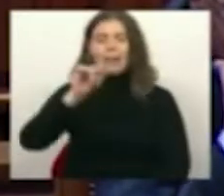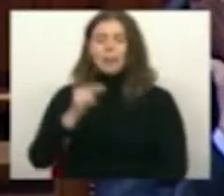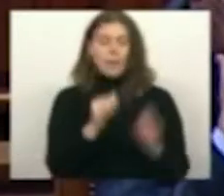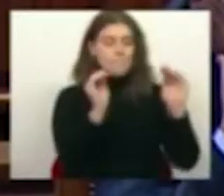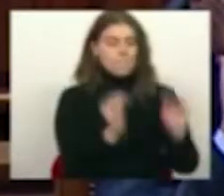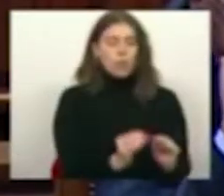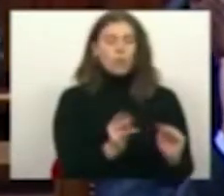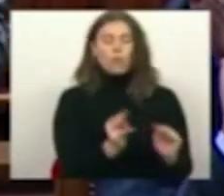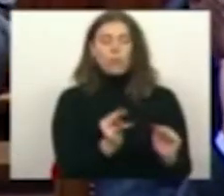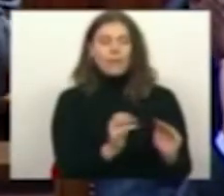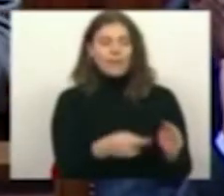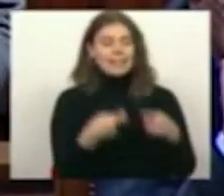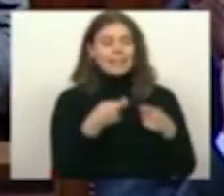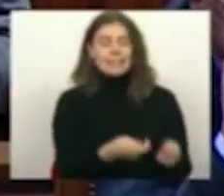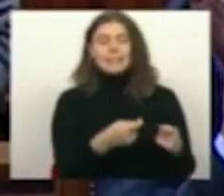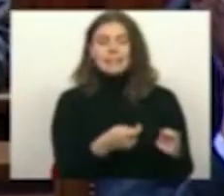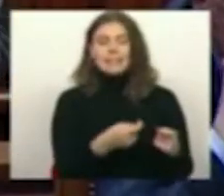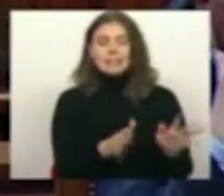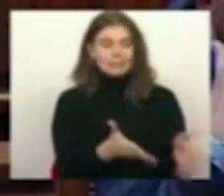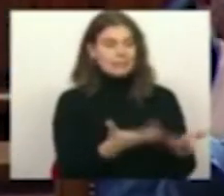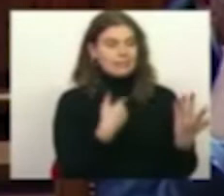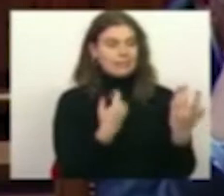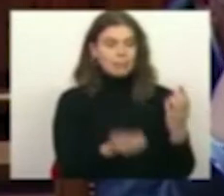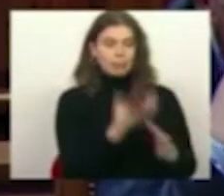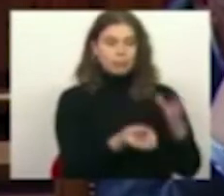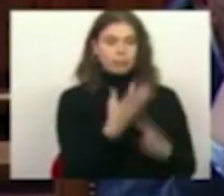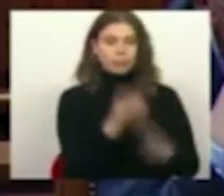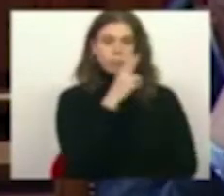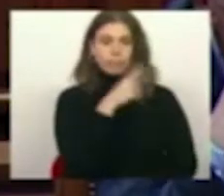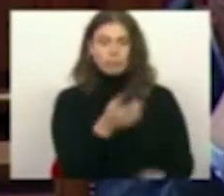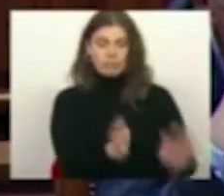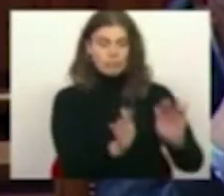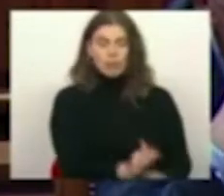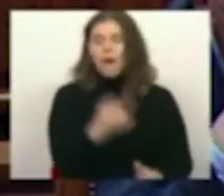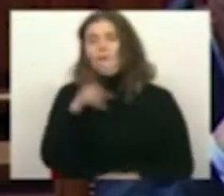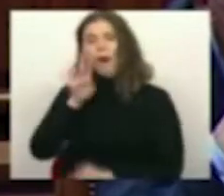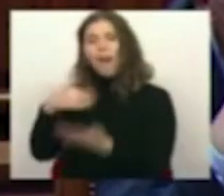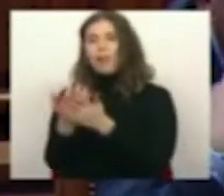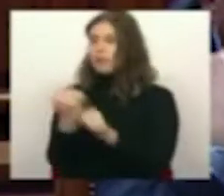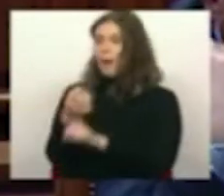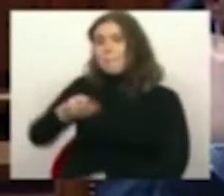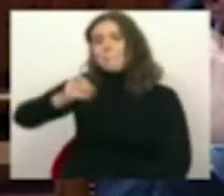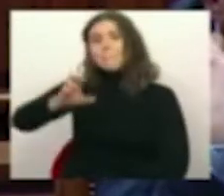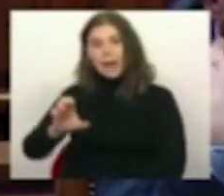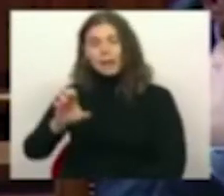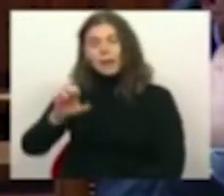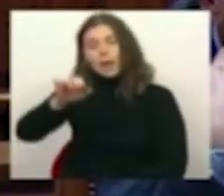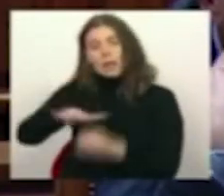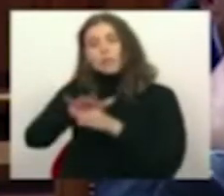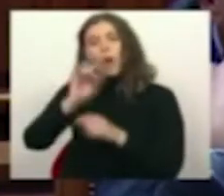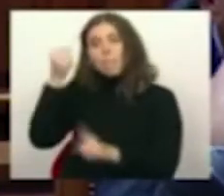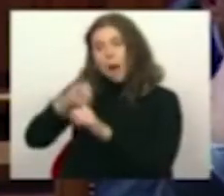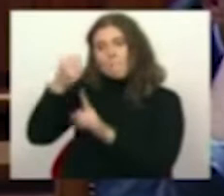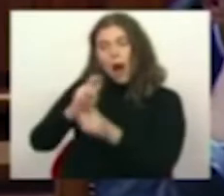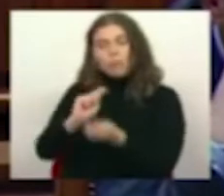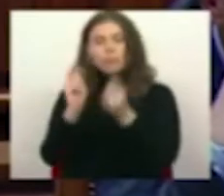menos os incentivos à produção intensiva, valorizar o papel da PAC no contexto do combate